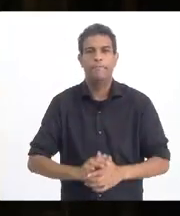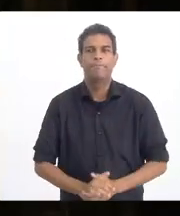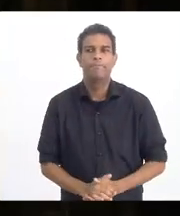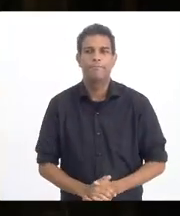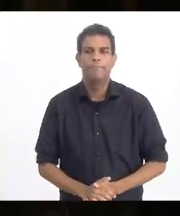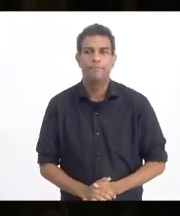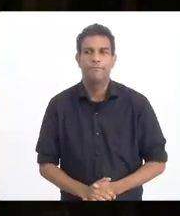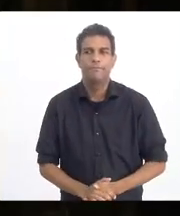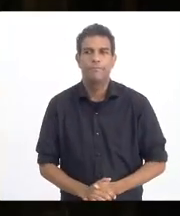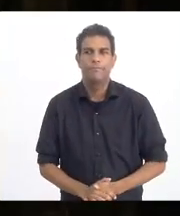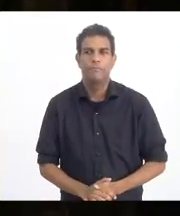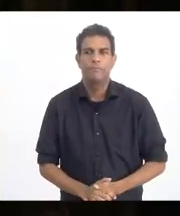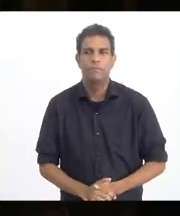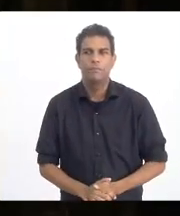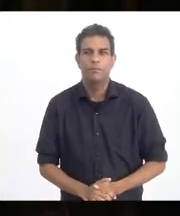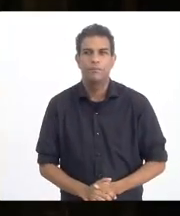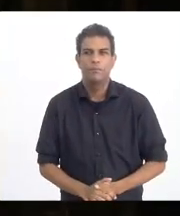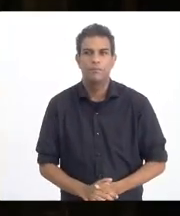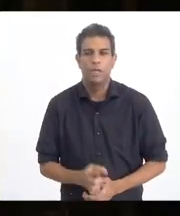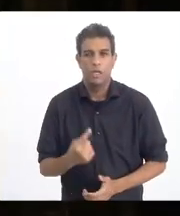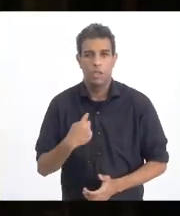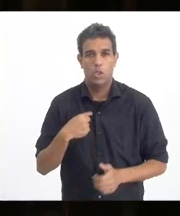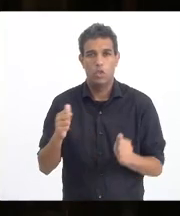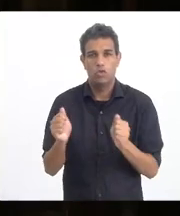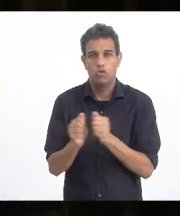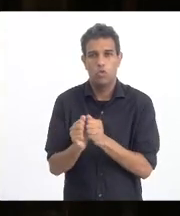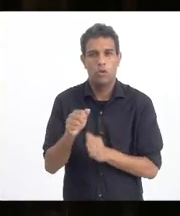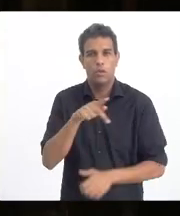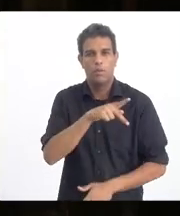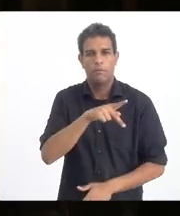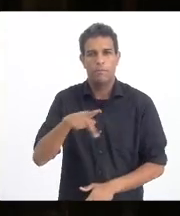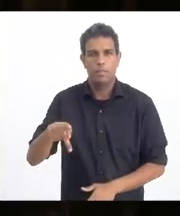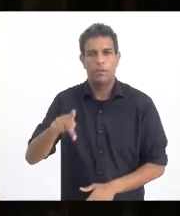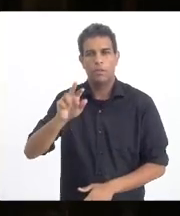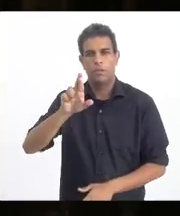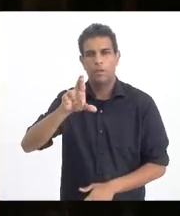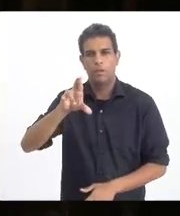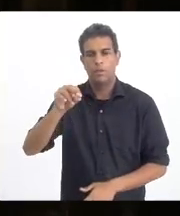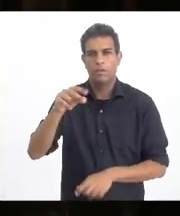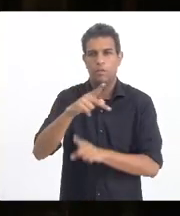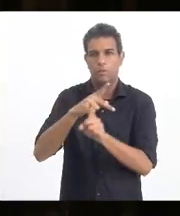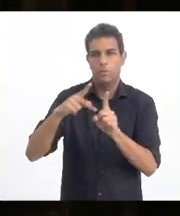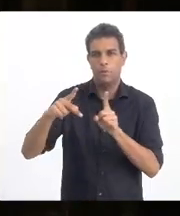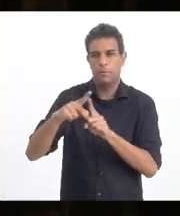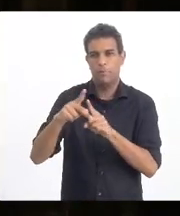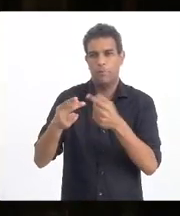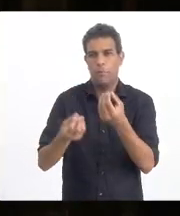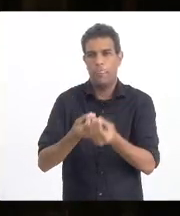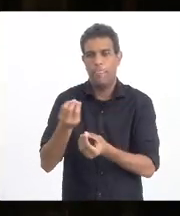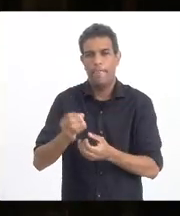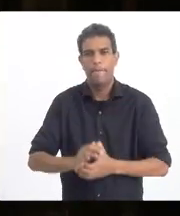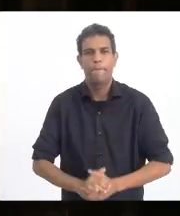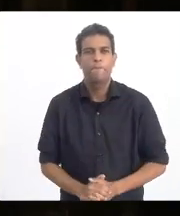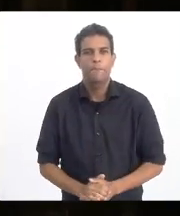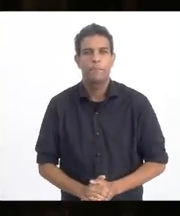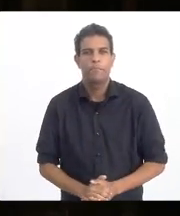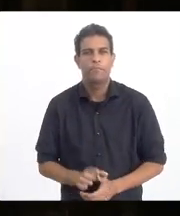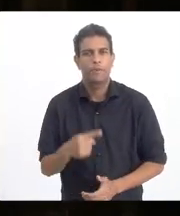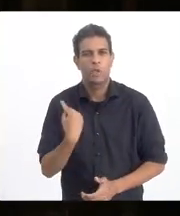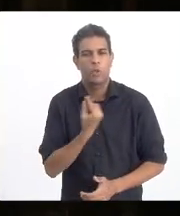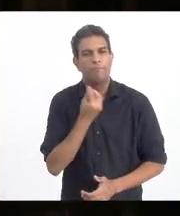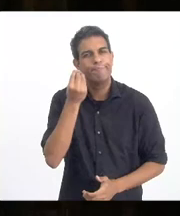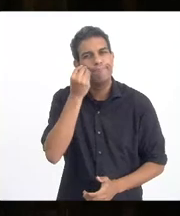minha mãe é pensionista. Eu, junto ao presidente do Rio Previdência aqui, o doutor Aureliano, nós